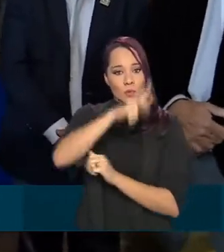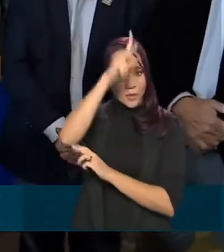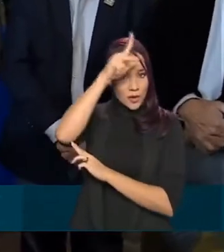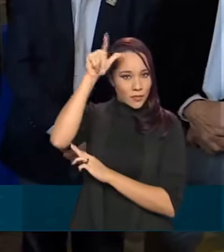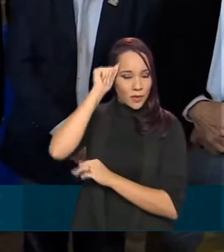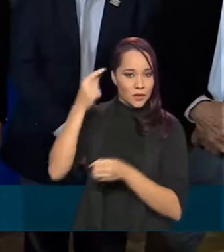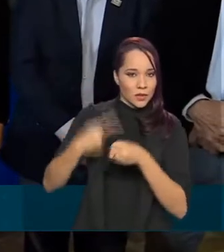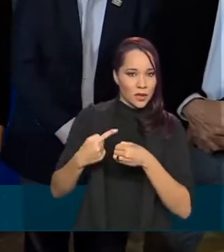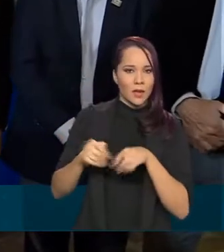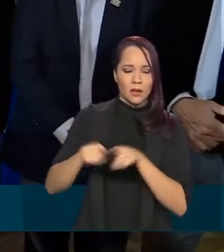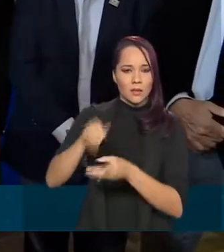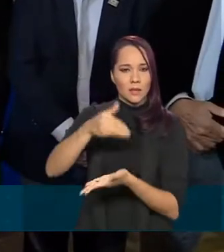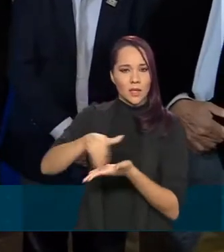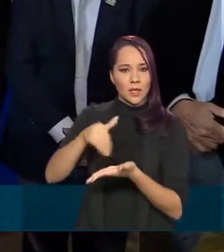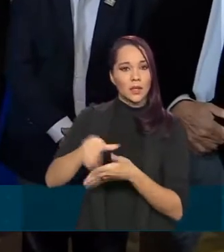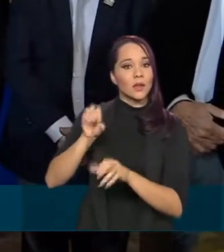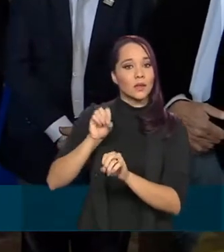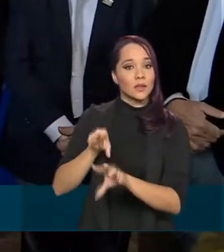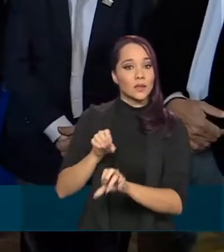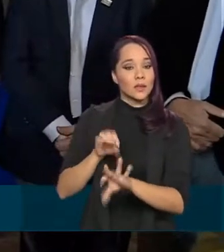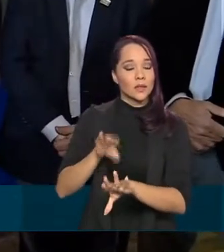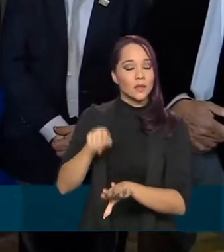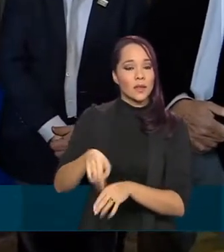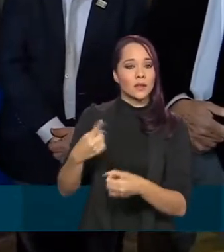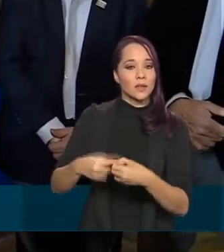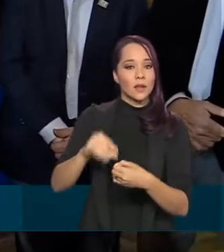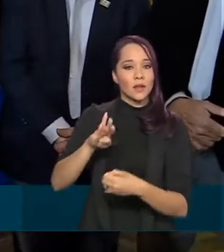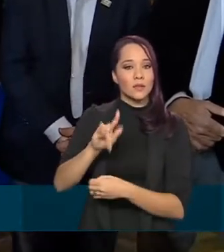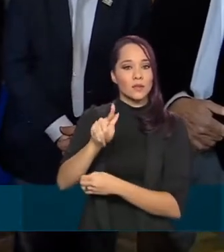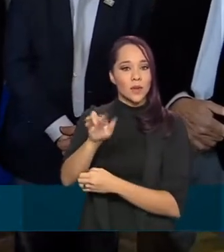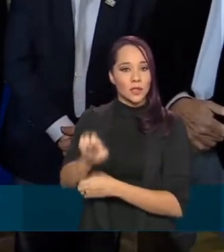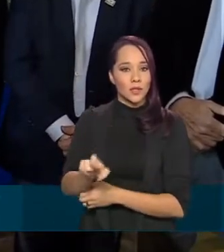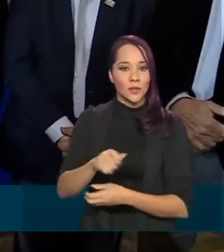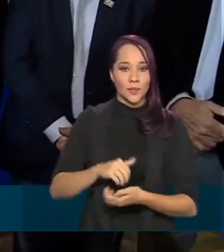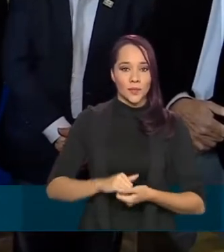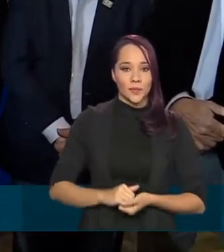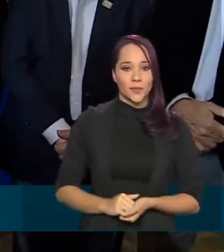da secretária de Educação de Bagé.